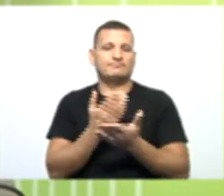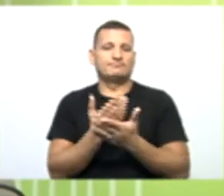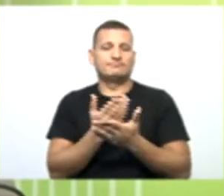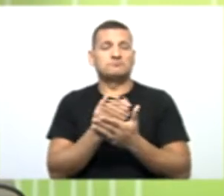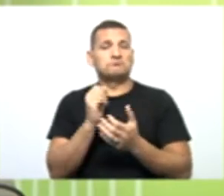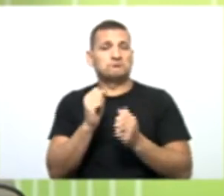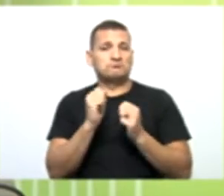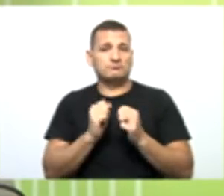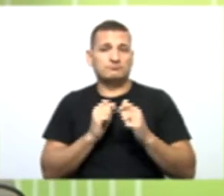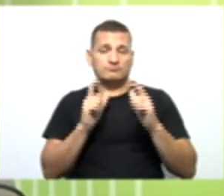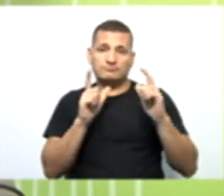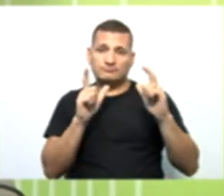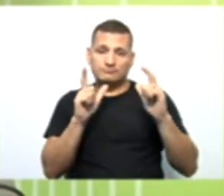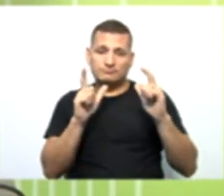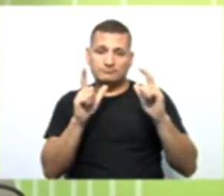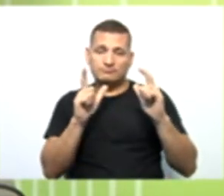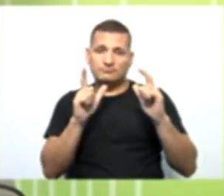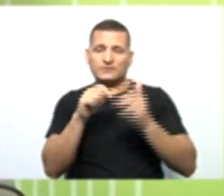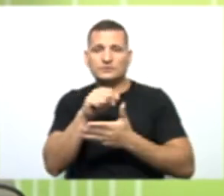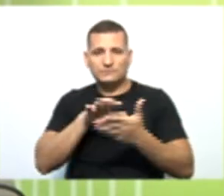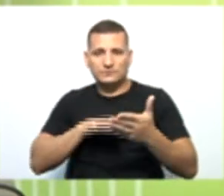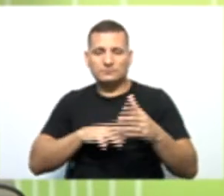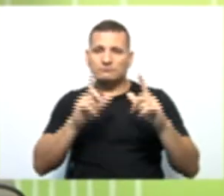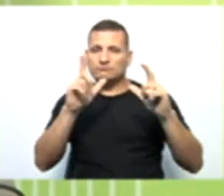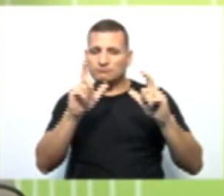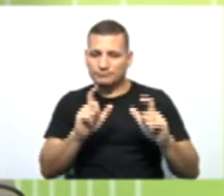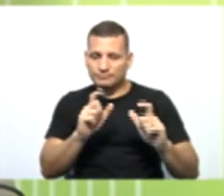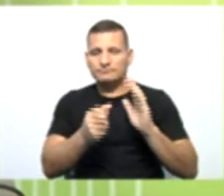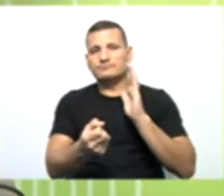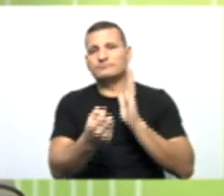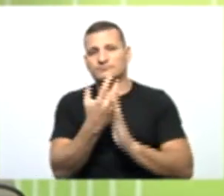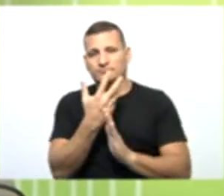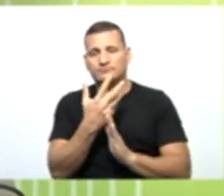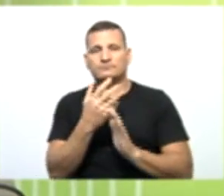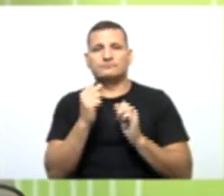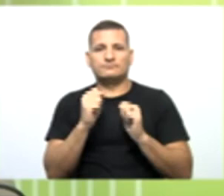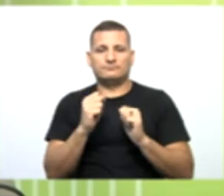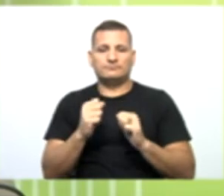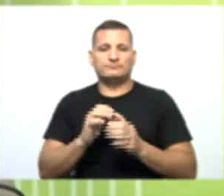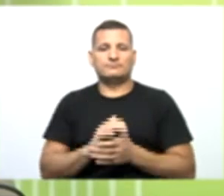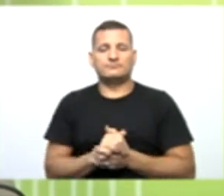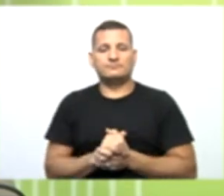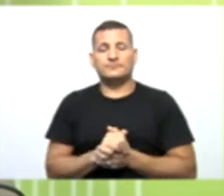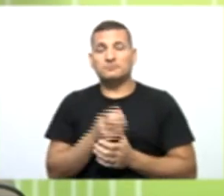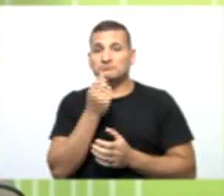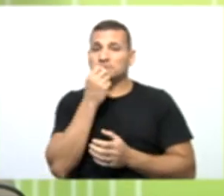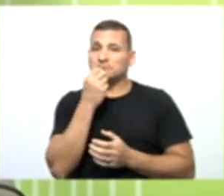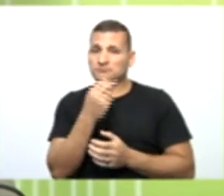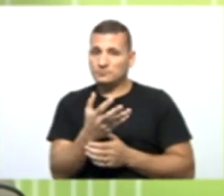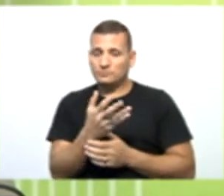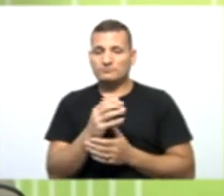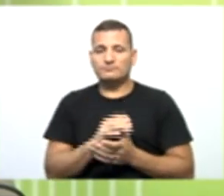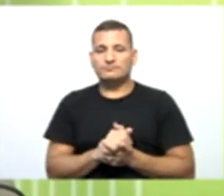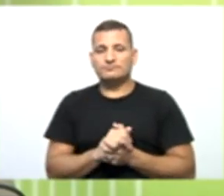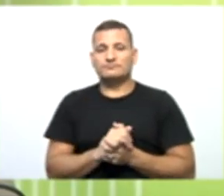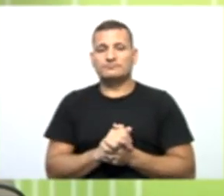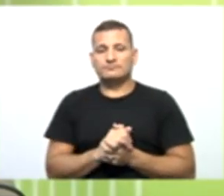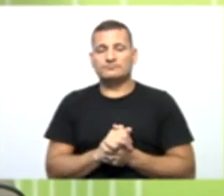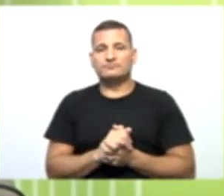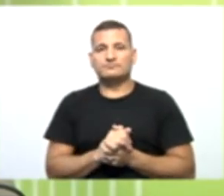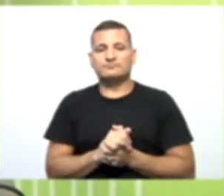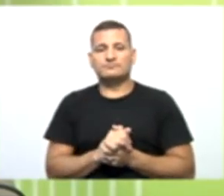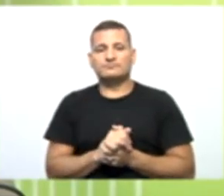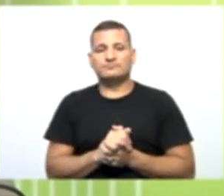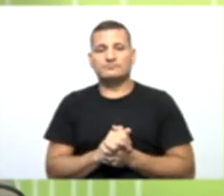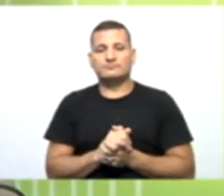foto então ali das atividades, das respostas e enviem pra gente. Muito bom, tá, gente? Até a terceira já foi bem